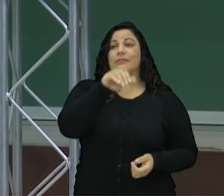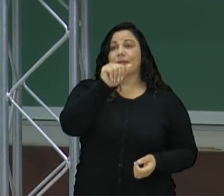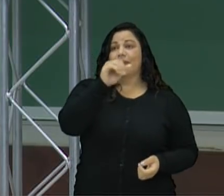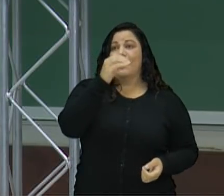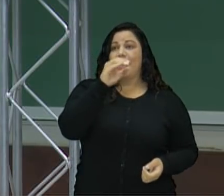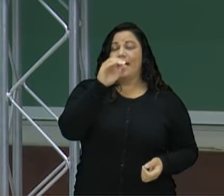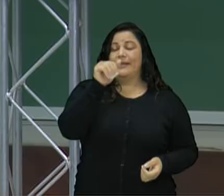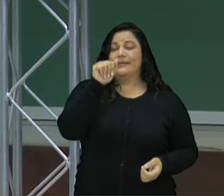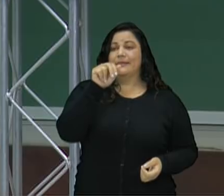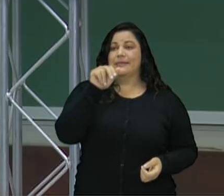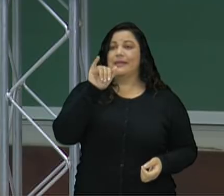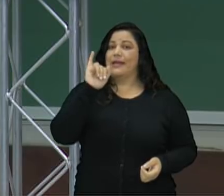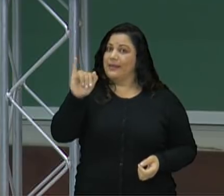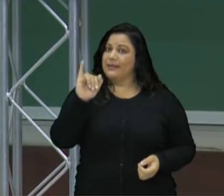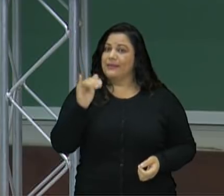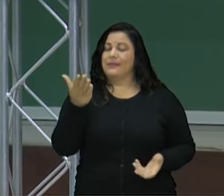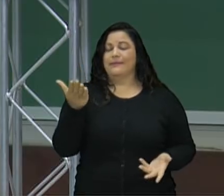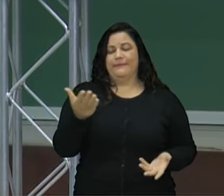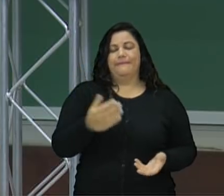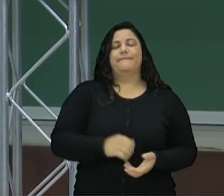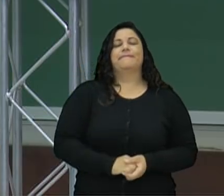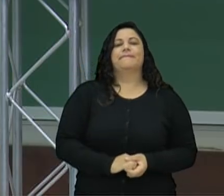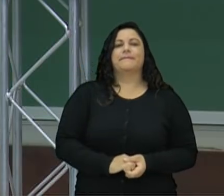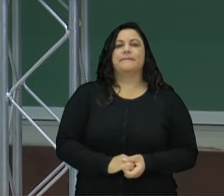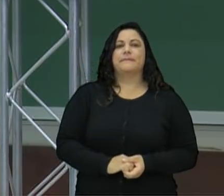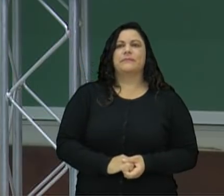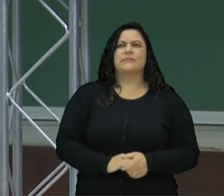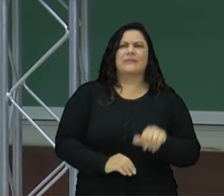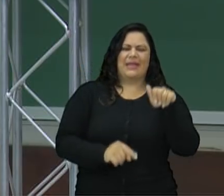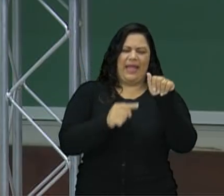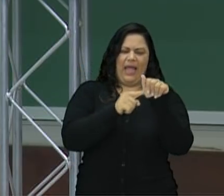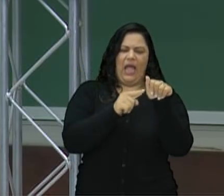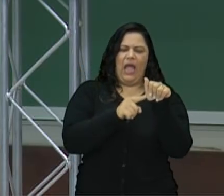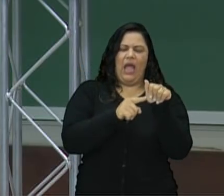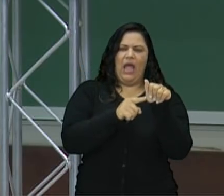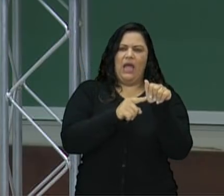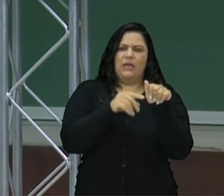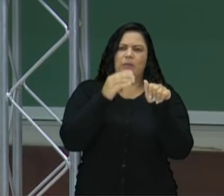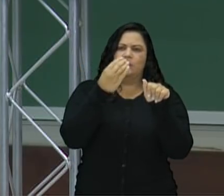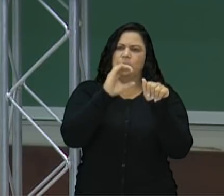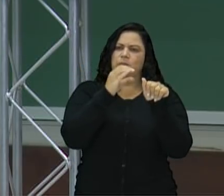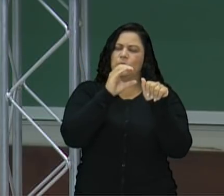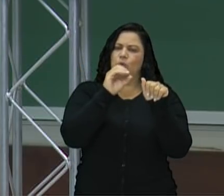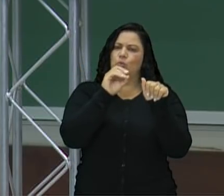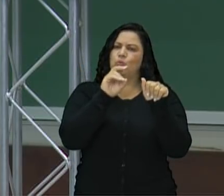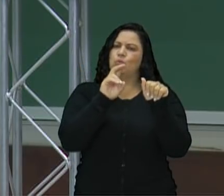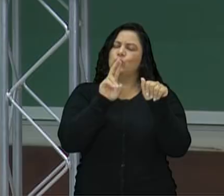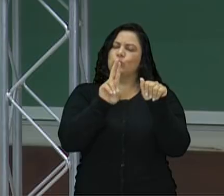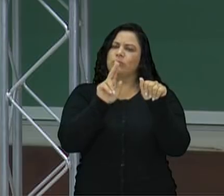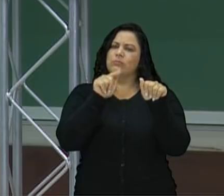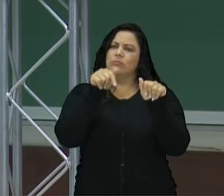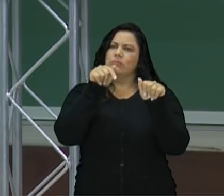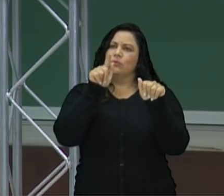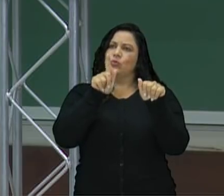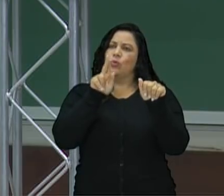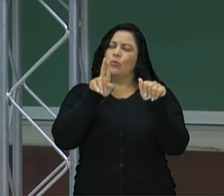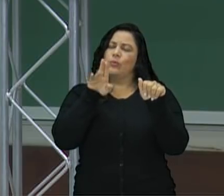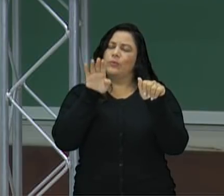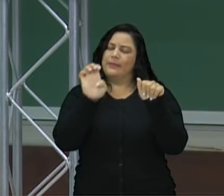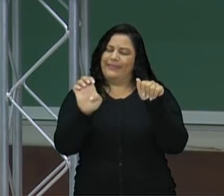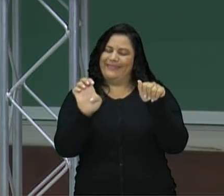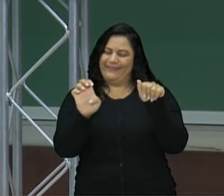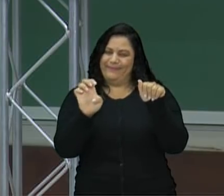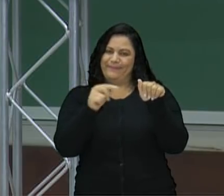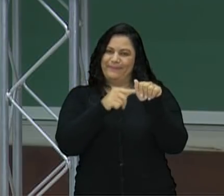é A, então eu uso C cedilha, né? Açougue, será que vai só um C ou um C cedilha? Opa, na sequência do